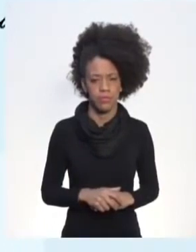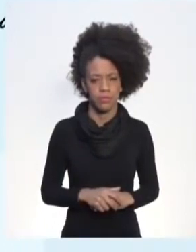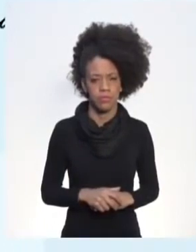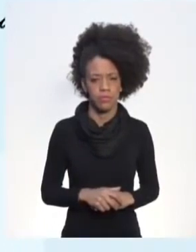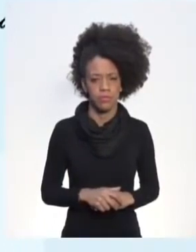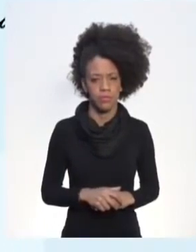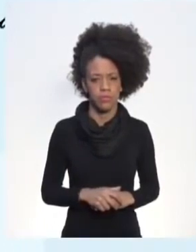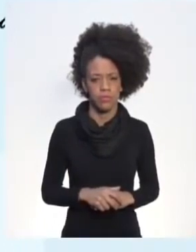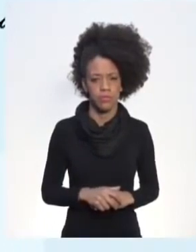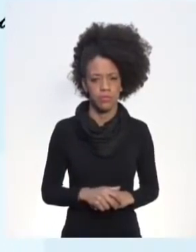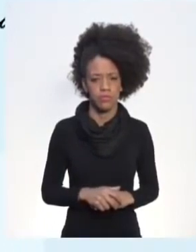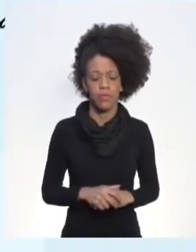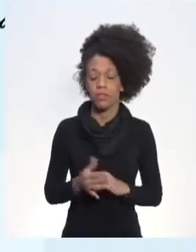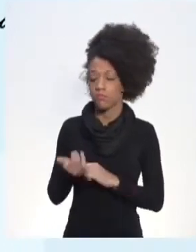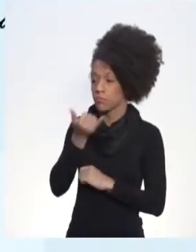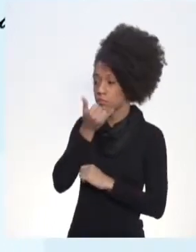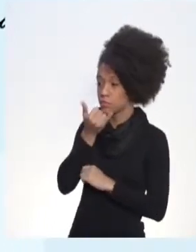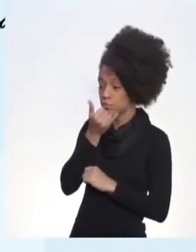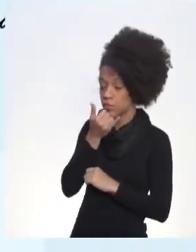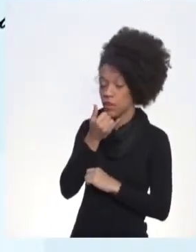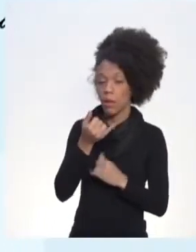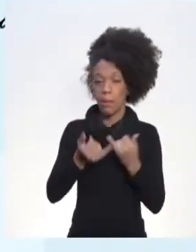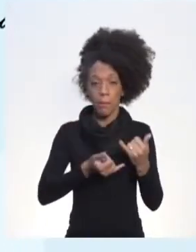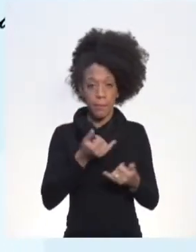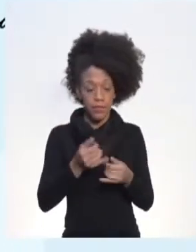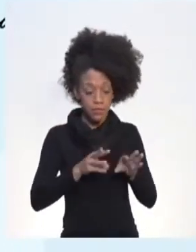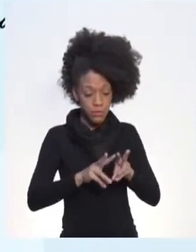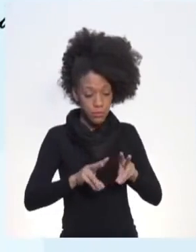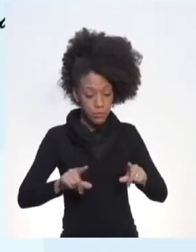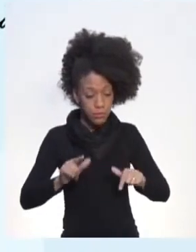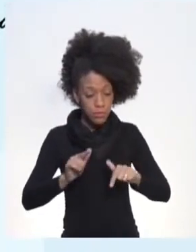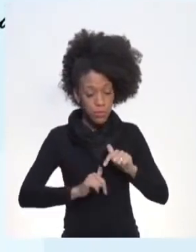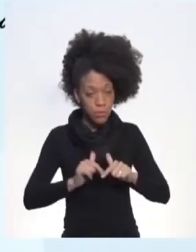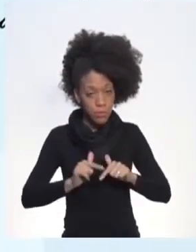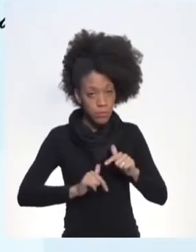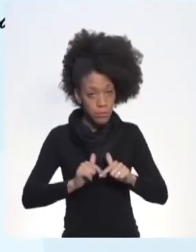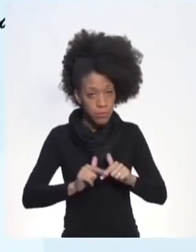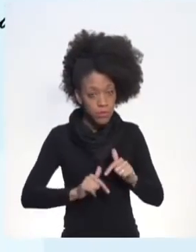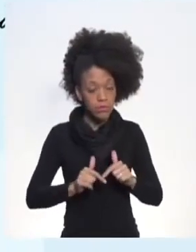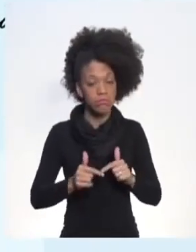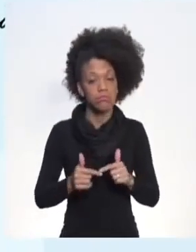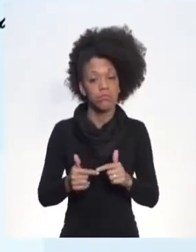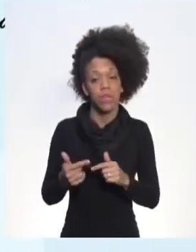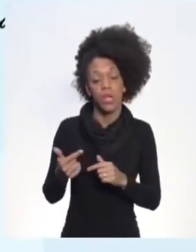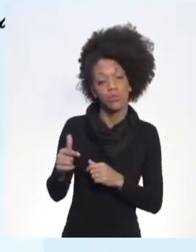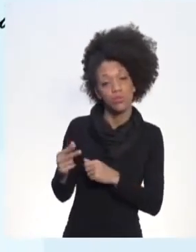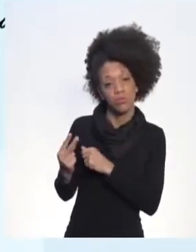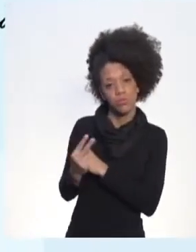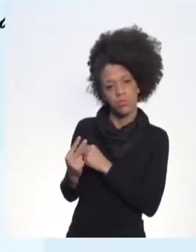Ou melhor, desculpa. Estava brincando com seus brinquedos na areia, sem proteção.